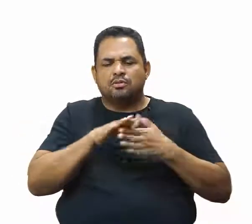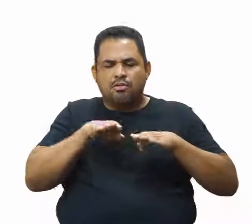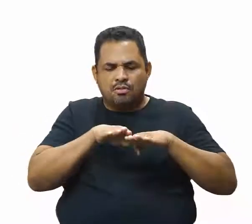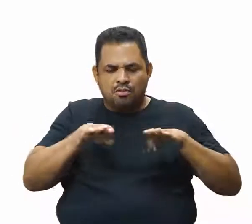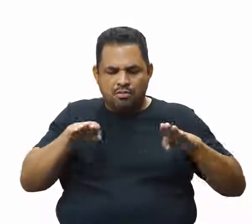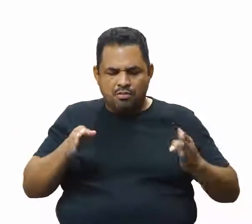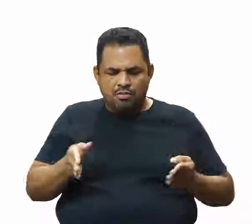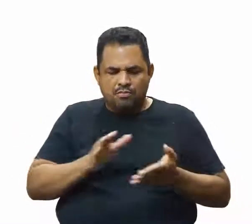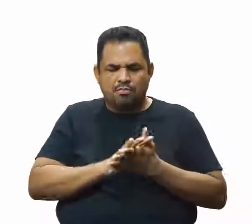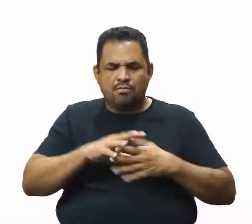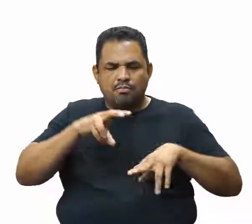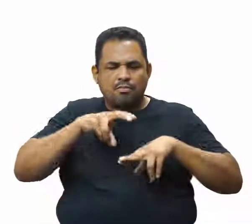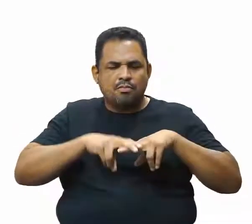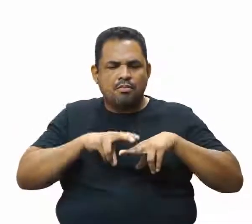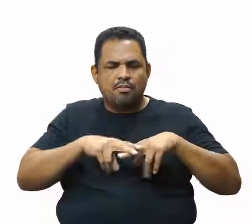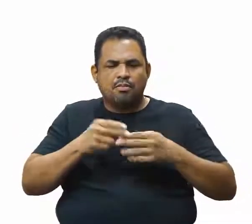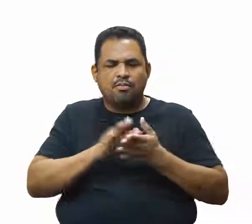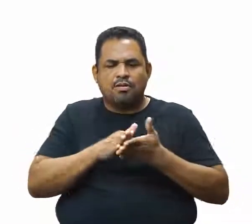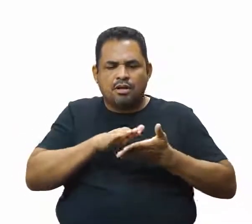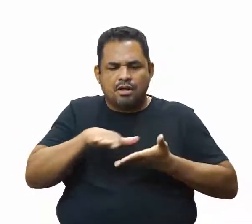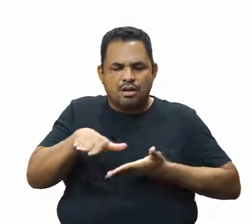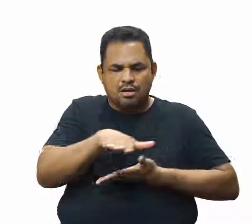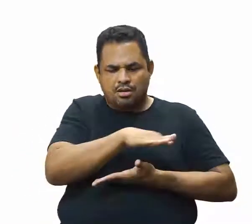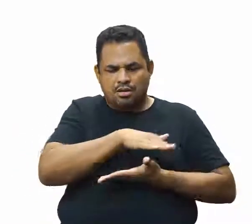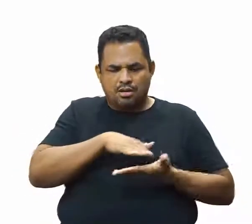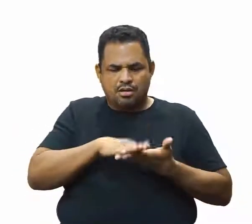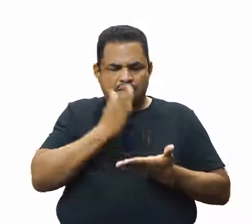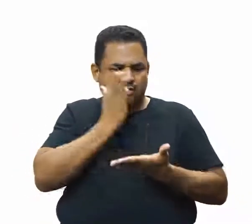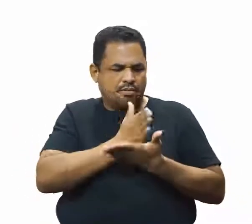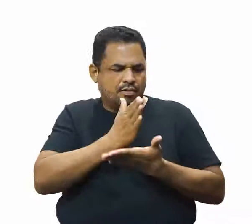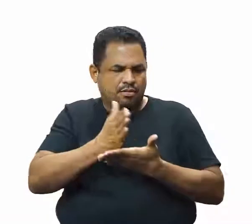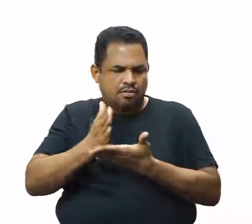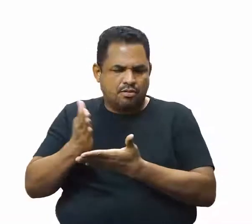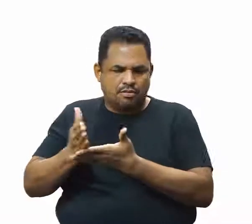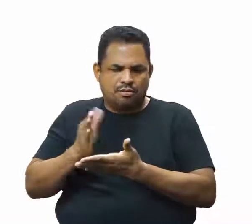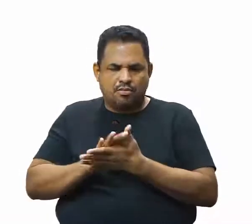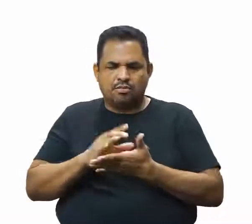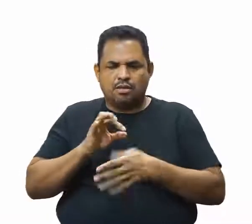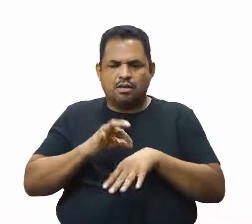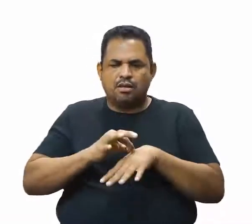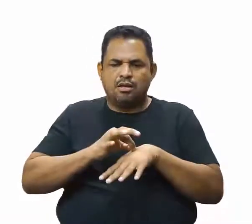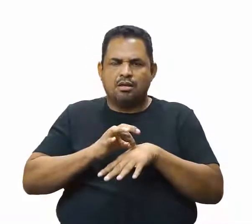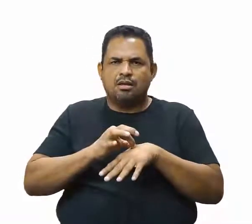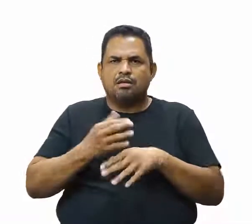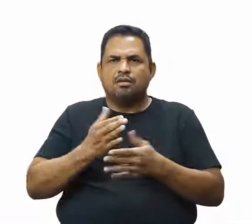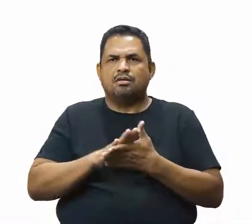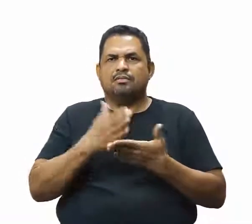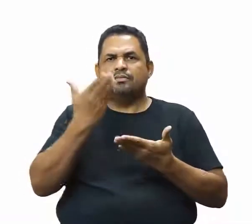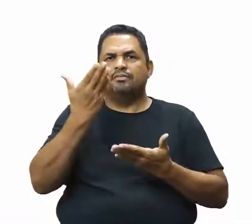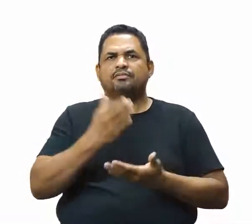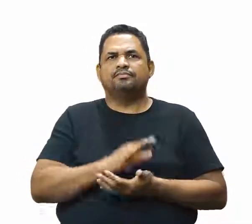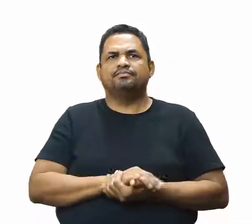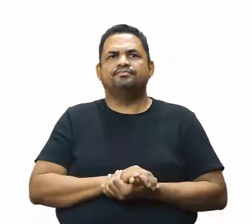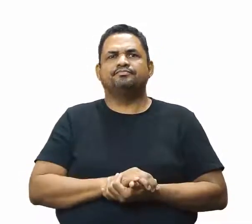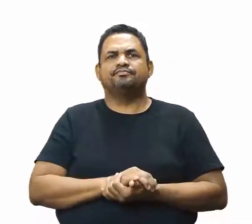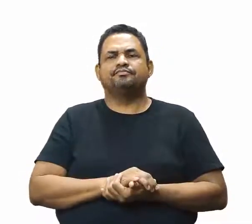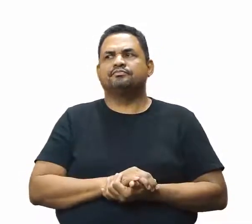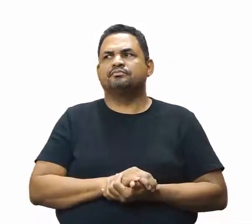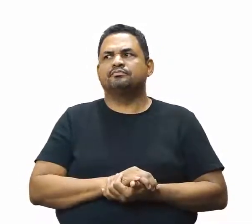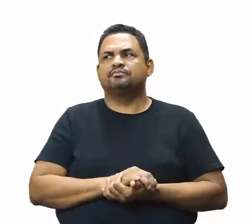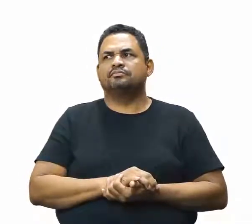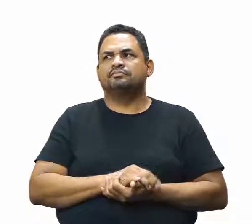uma tábua de cortar carne com um formato mais rústico. Aqui eu sei que eu estou colocando aí, madeira bruta